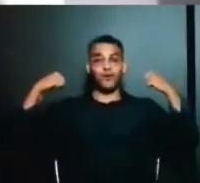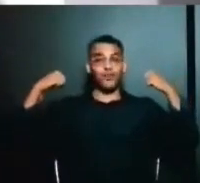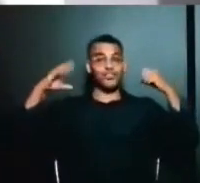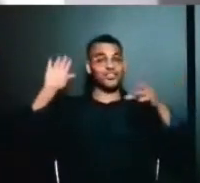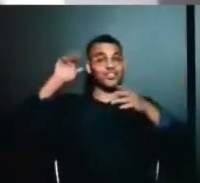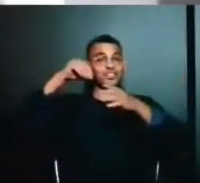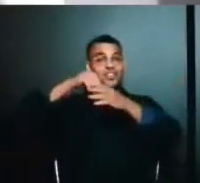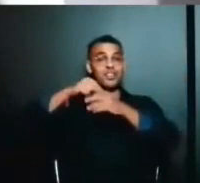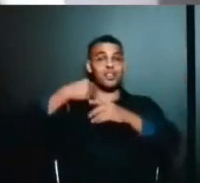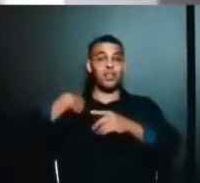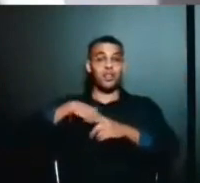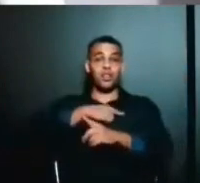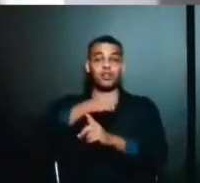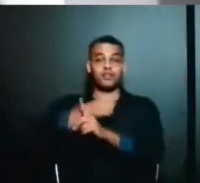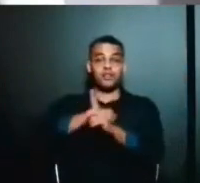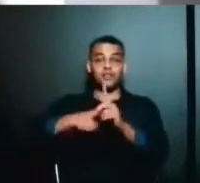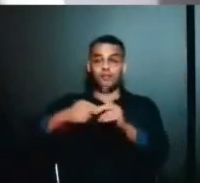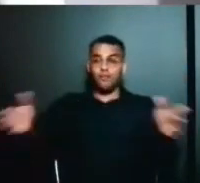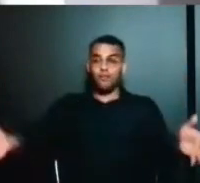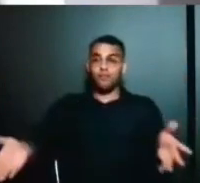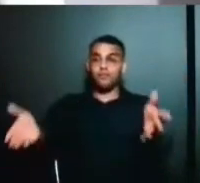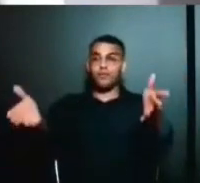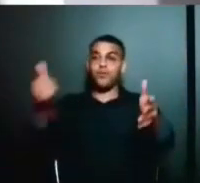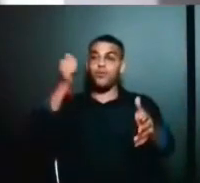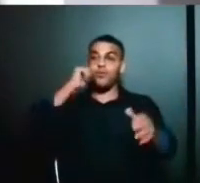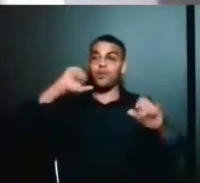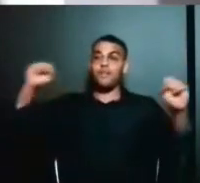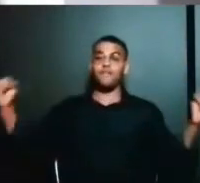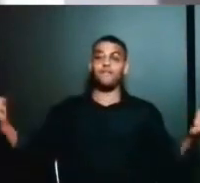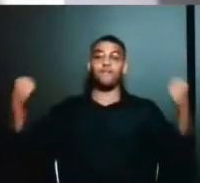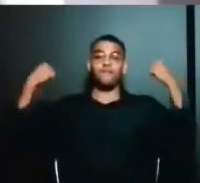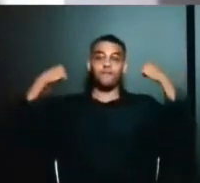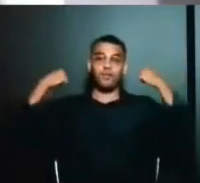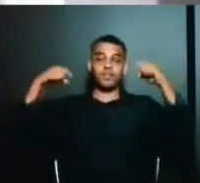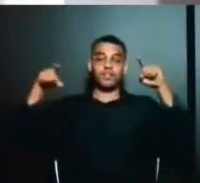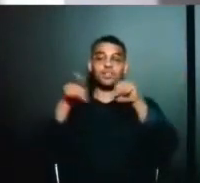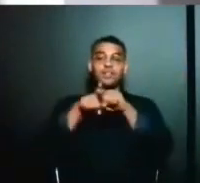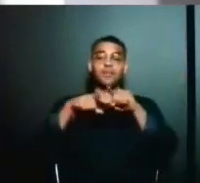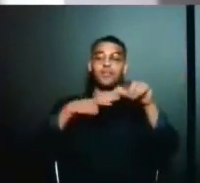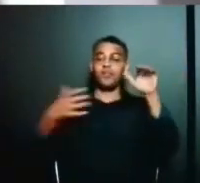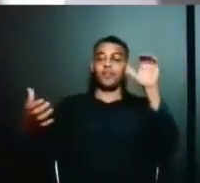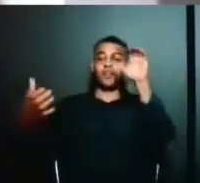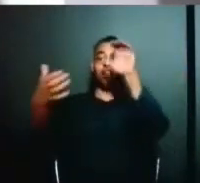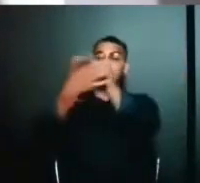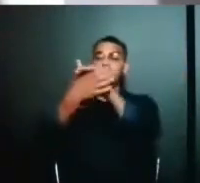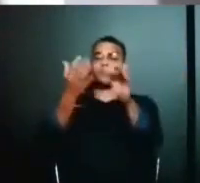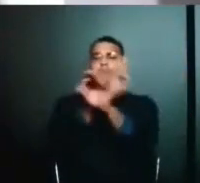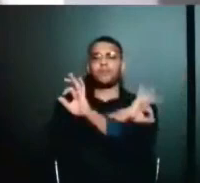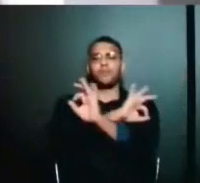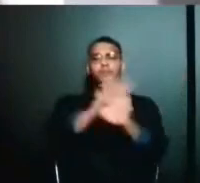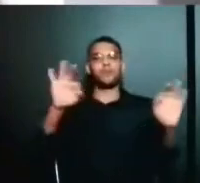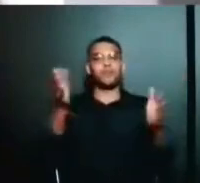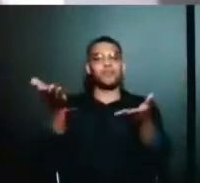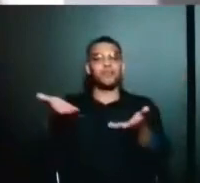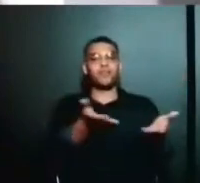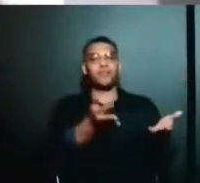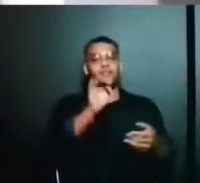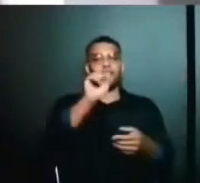sociedade, que enaltecem mulheres fortes, que fazem o melhor casamento do mundo, como a Fabiana muito bem